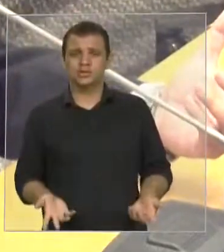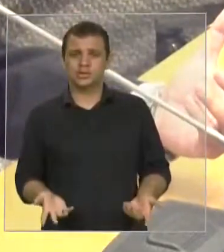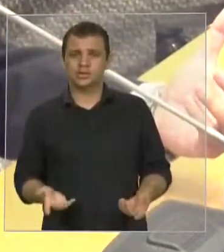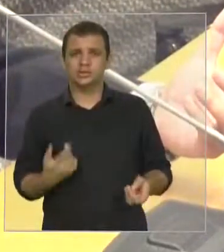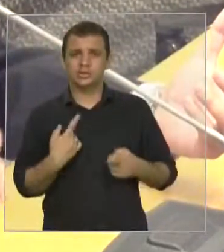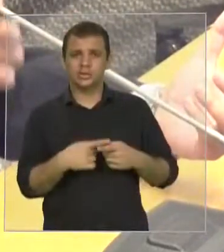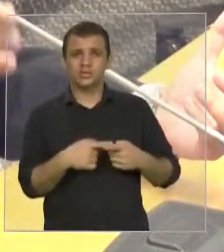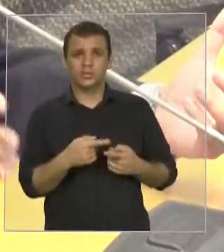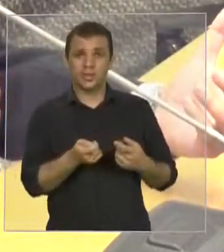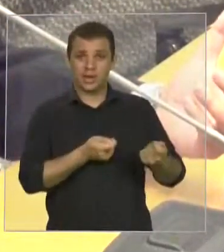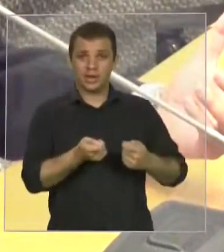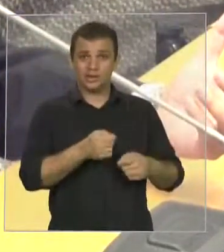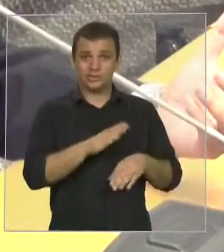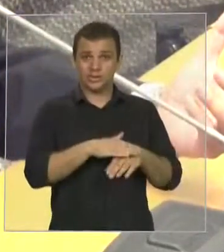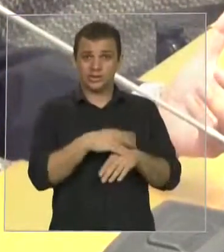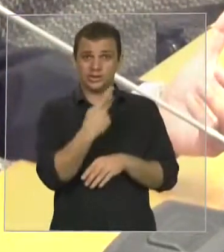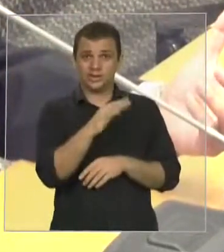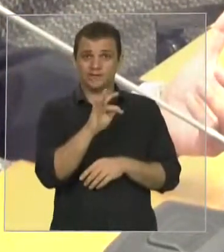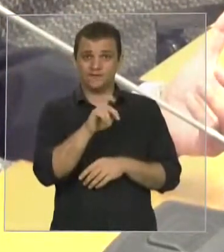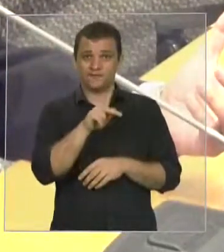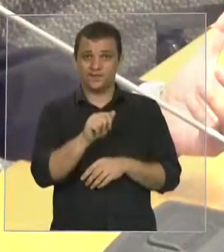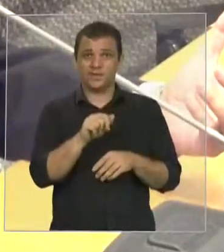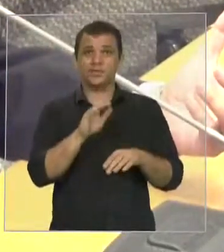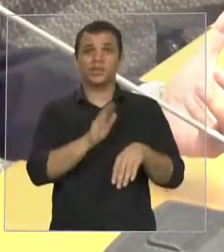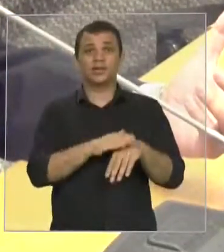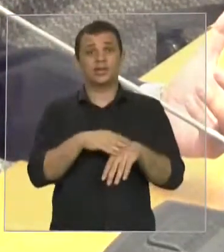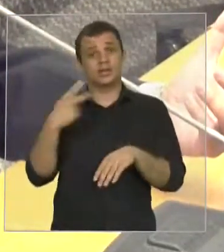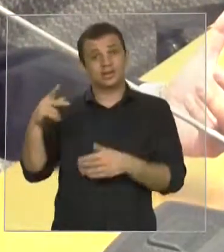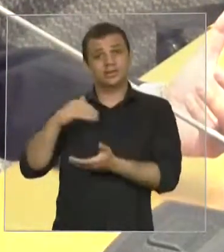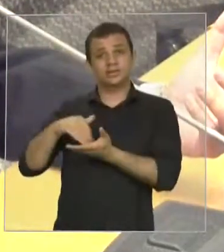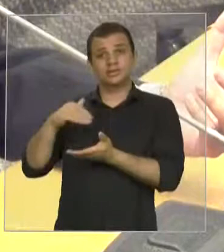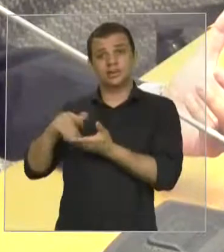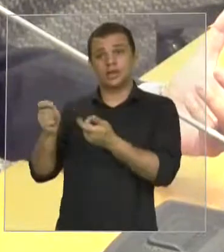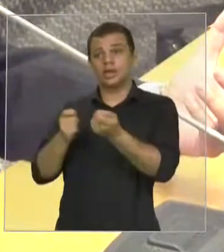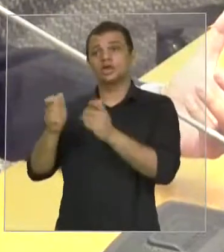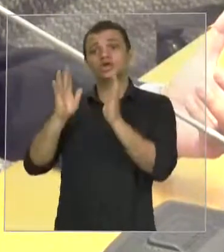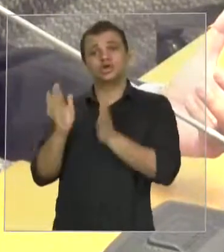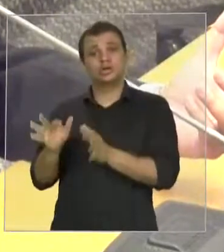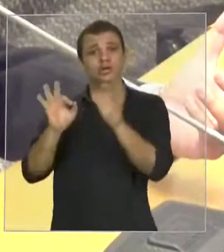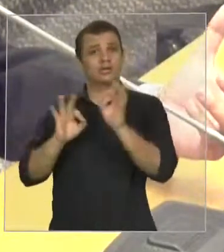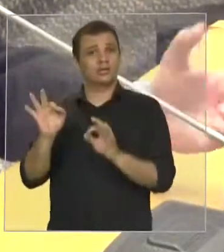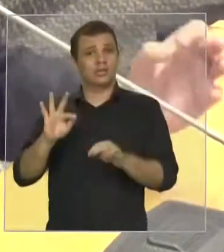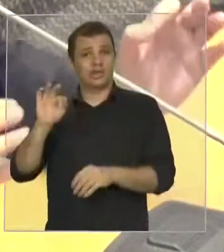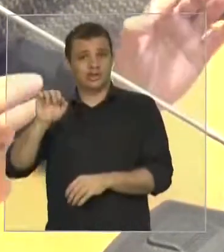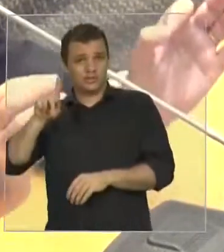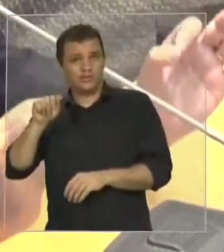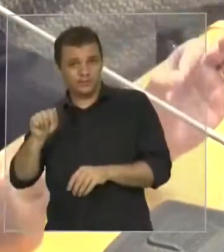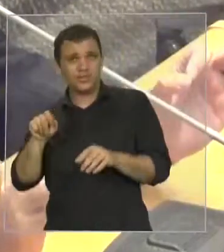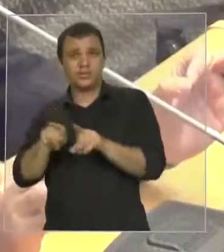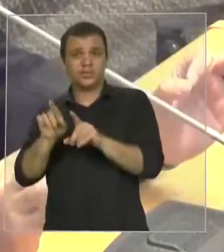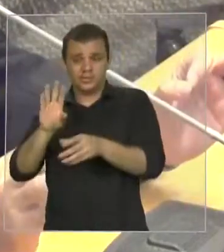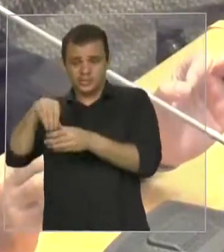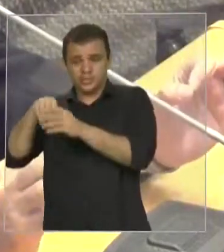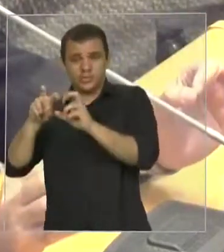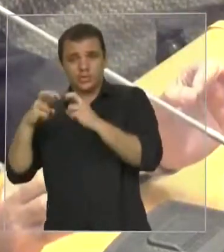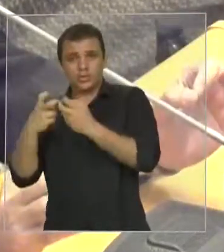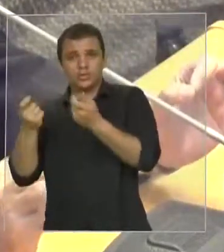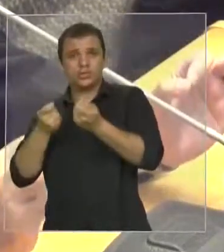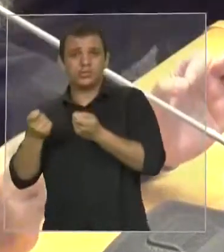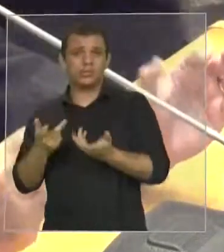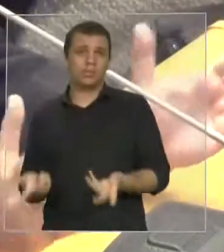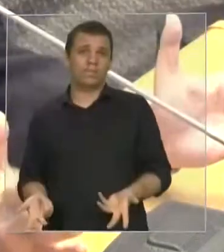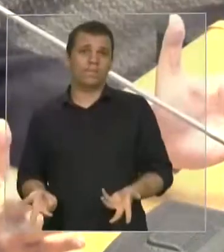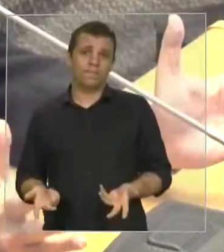a administração desse recurso já está sendo feito pela própria Secretaria de Administração através do FEPA lá e do Conselho Administrativo. Então, deputado